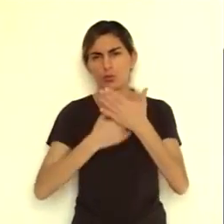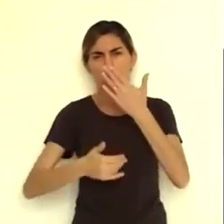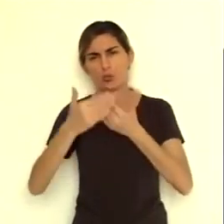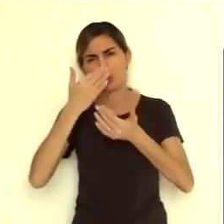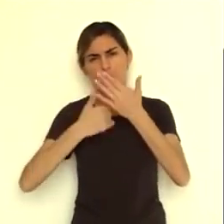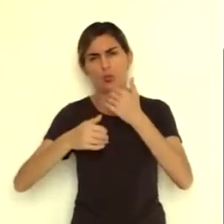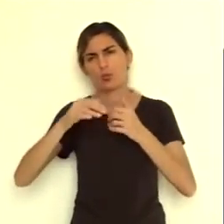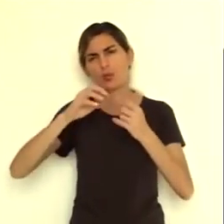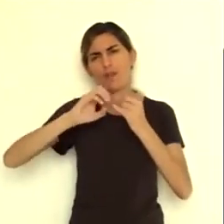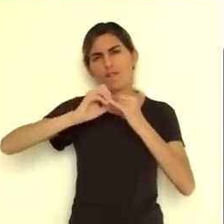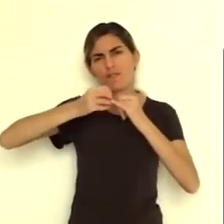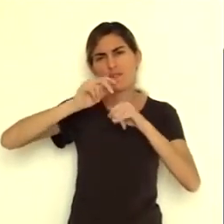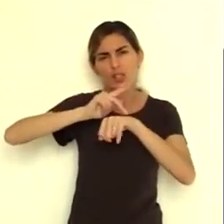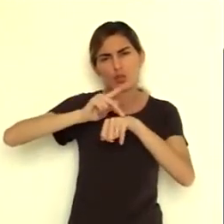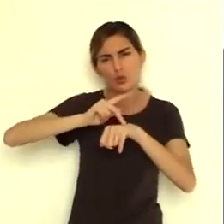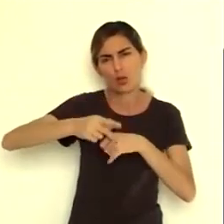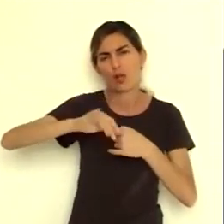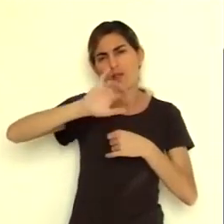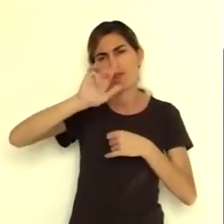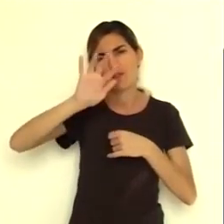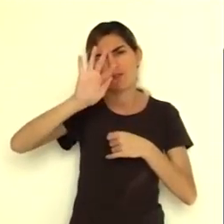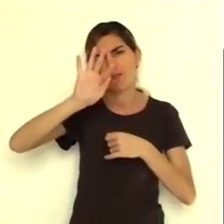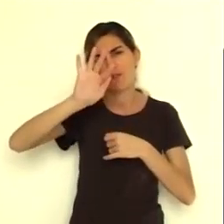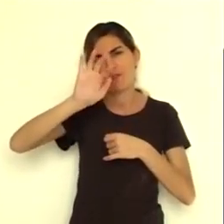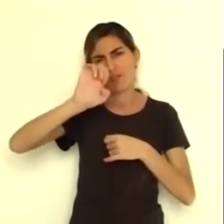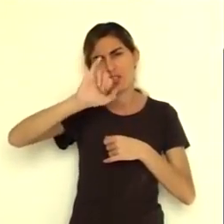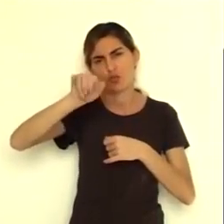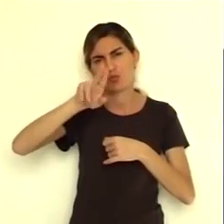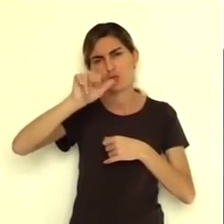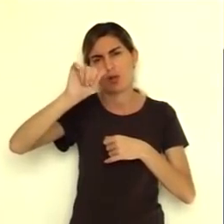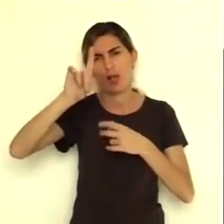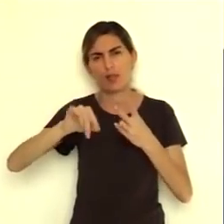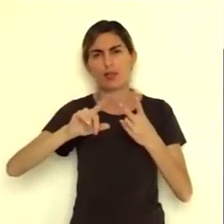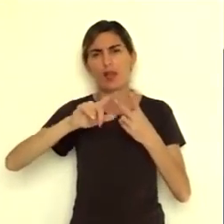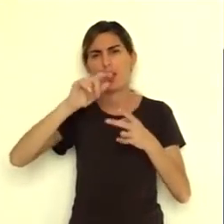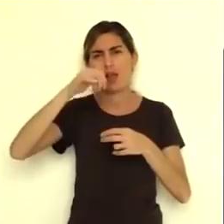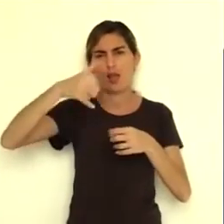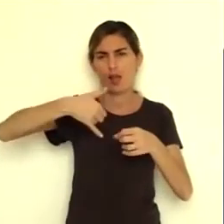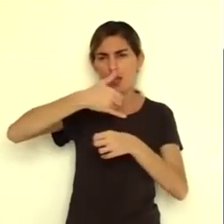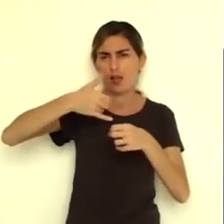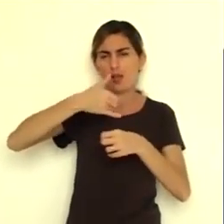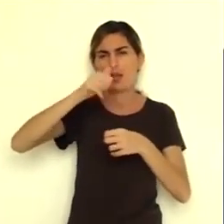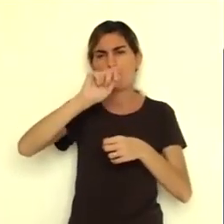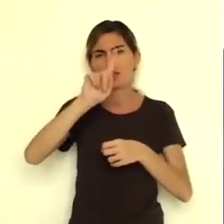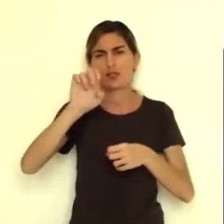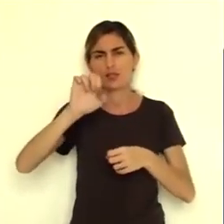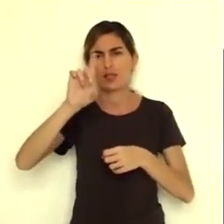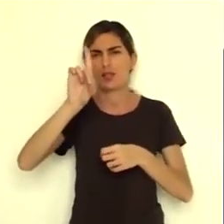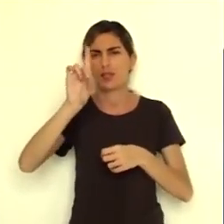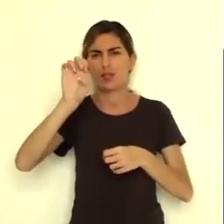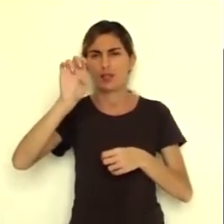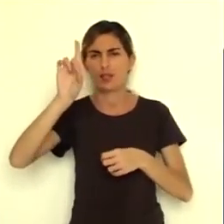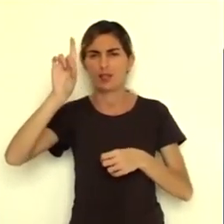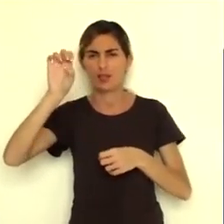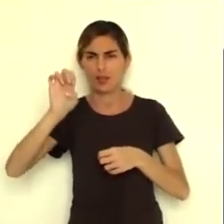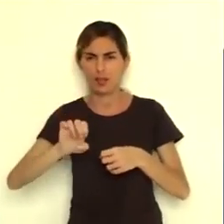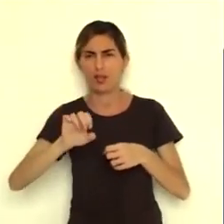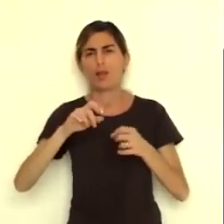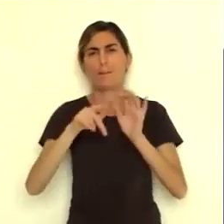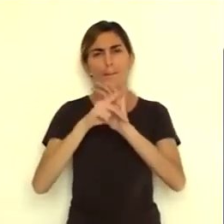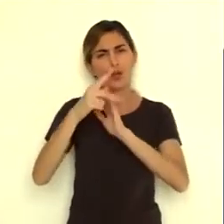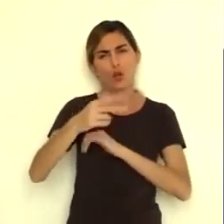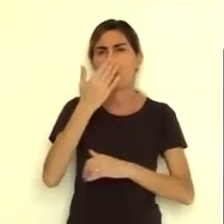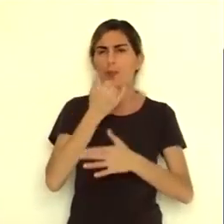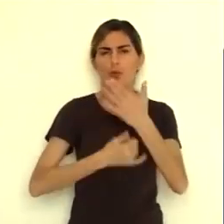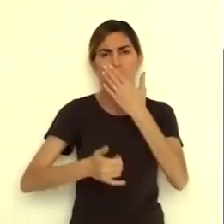formas, né, de culinária, feijoada, o quibe, o abará, né, o azeite de dendê, o vatapá, o caruru, são